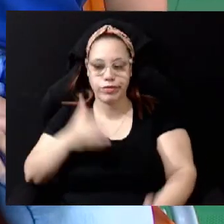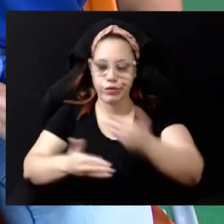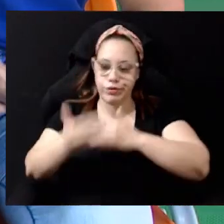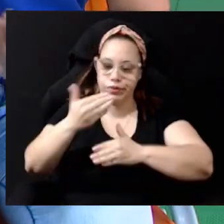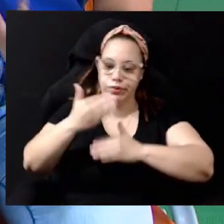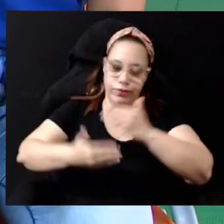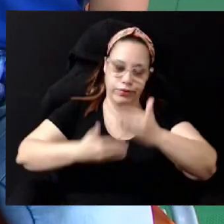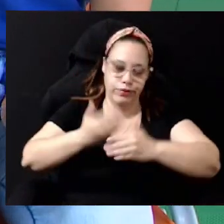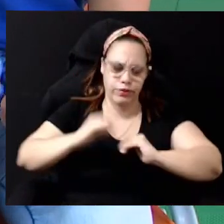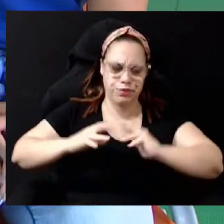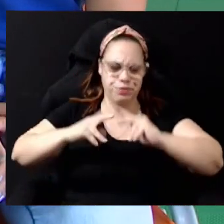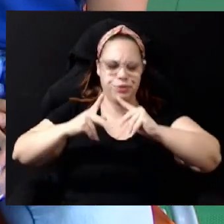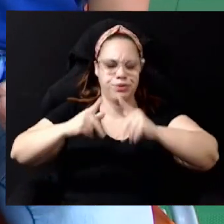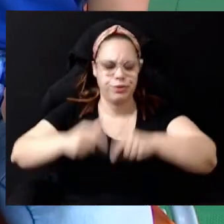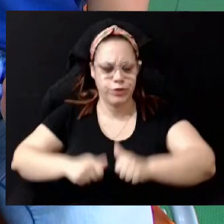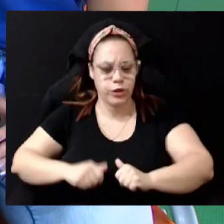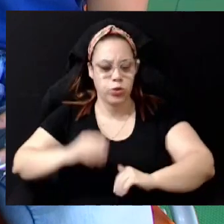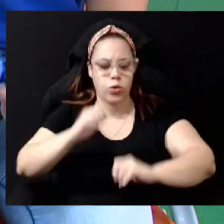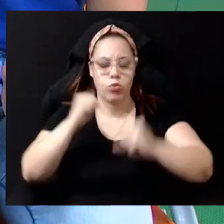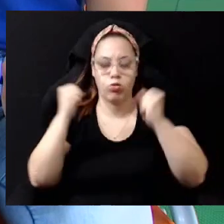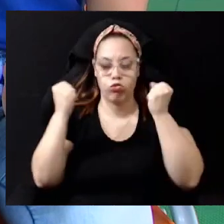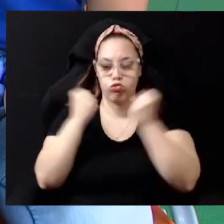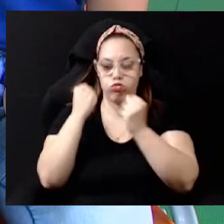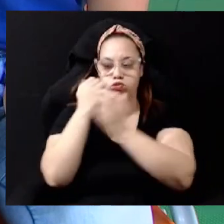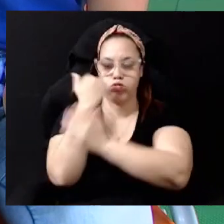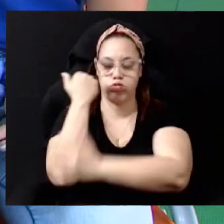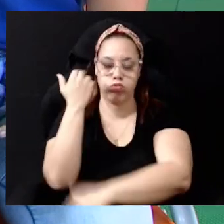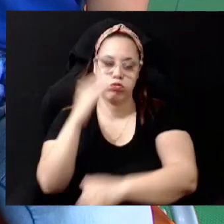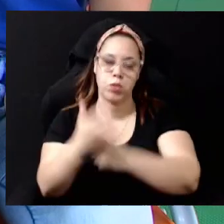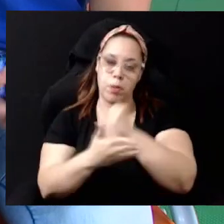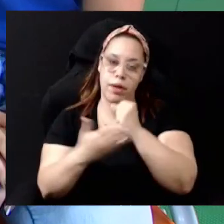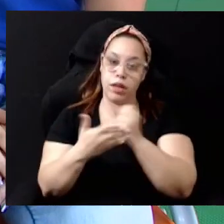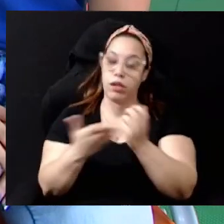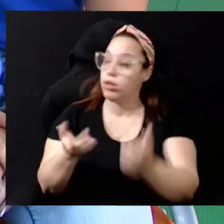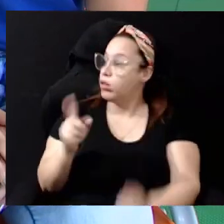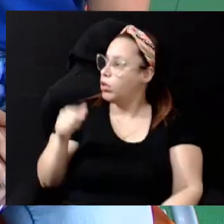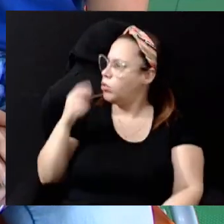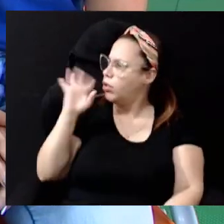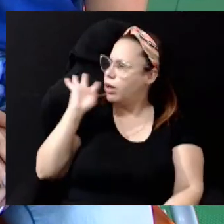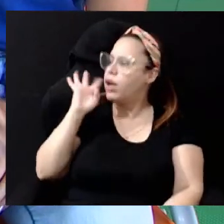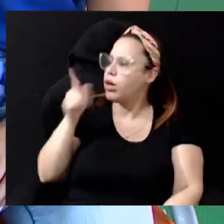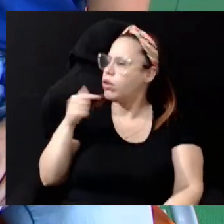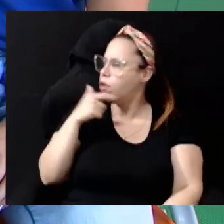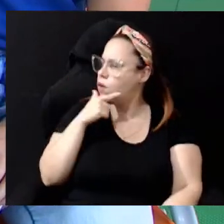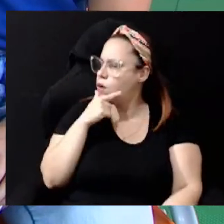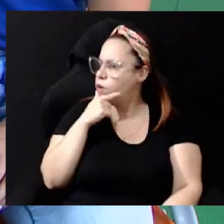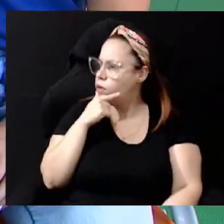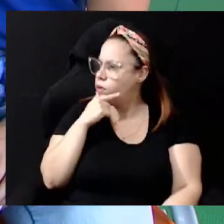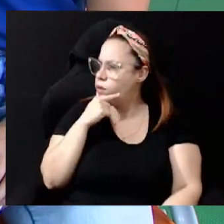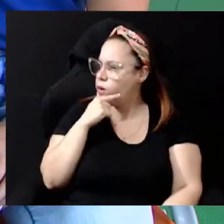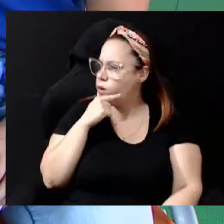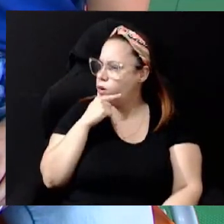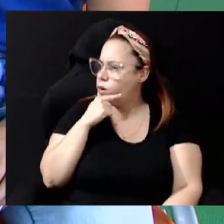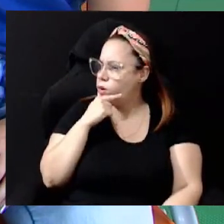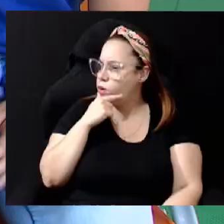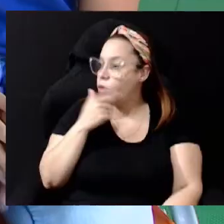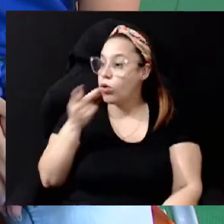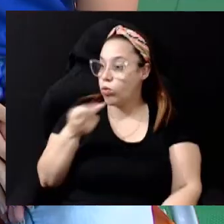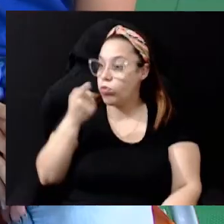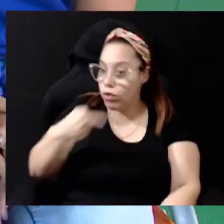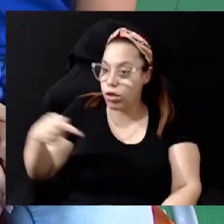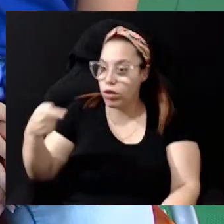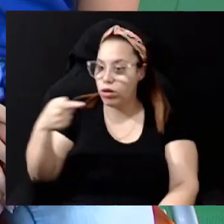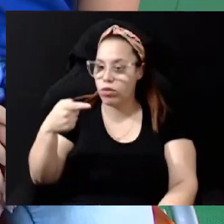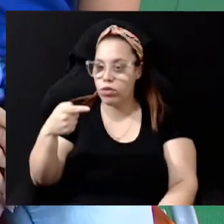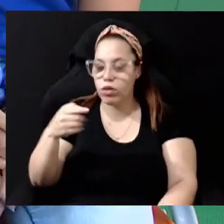consigam abordar todo o repertório motor básico dela. Não, e é bem interessante isso, porque inclusive, como eu